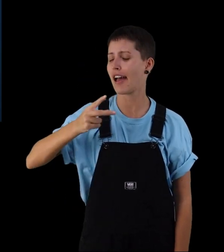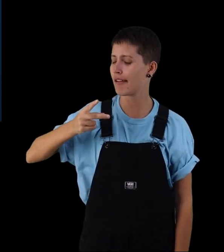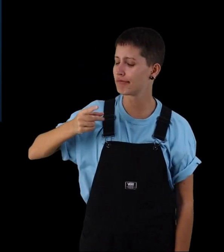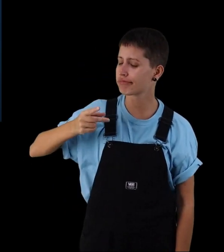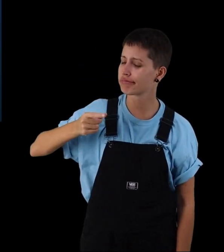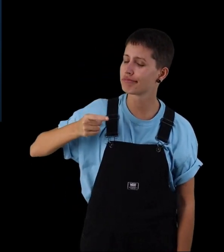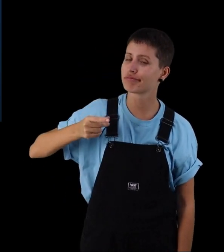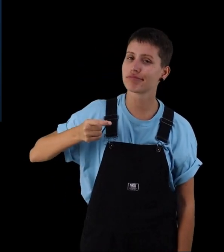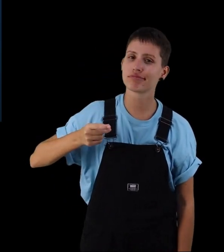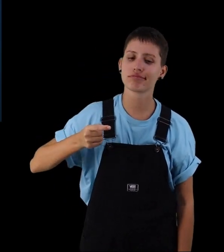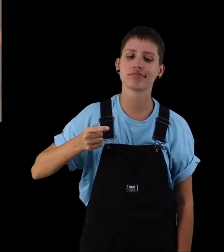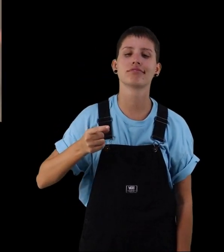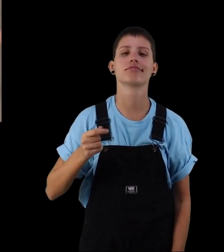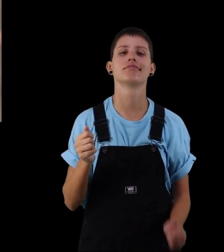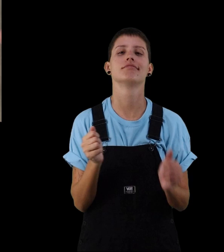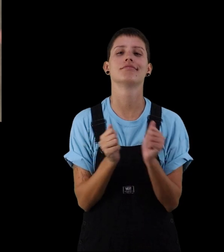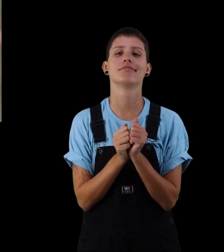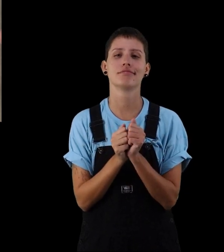Sabiam-se eternos.